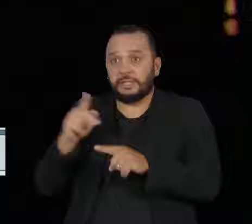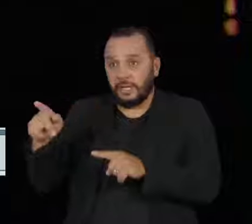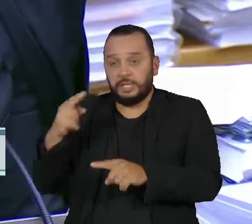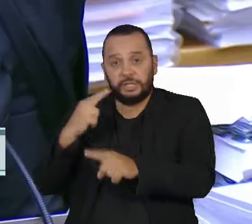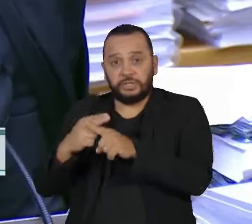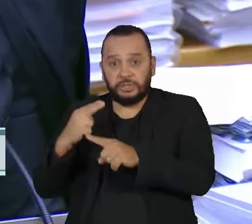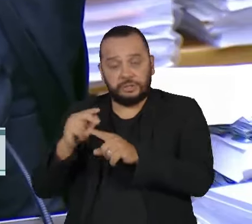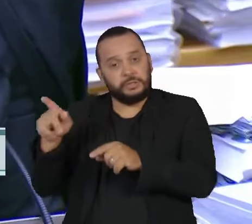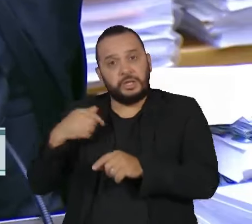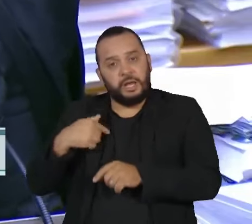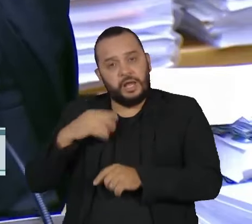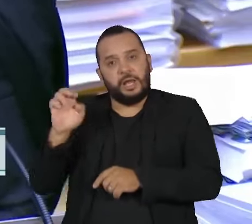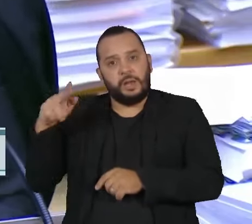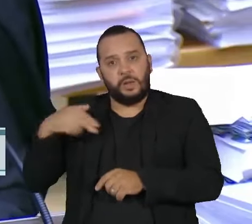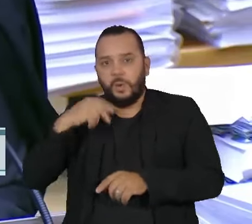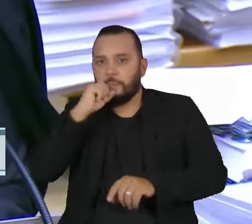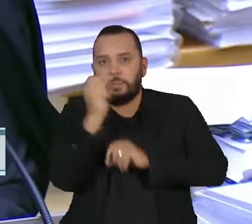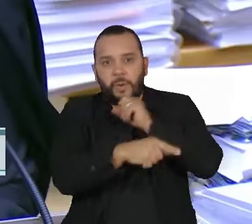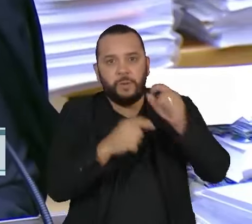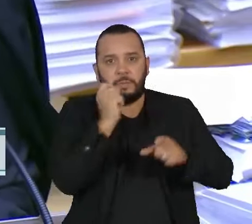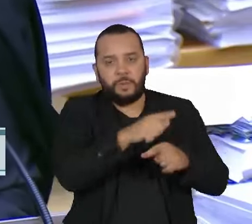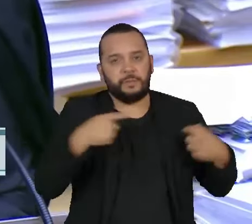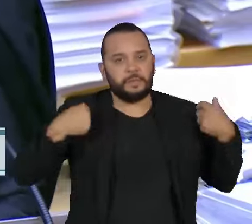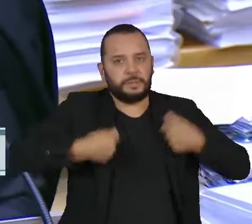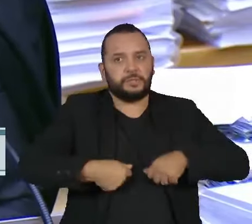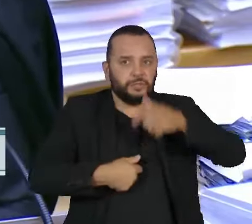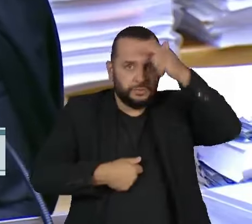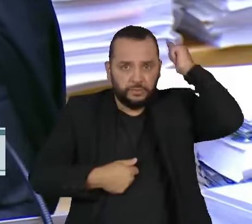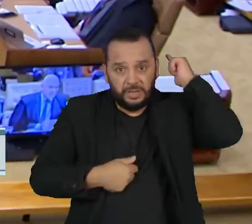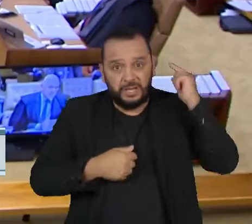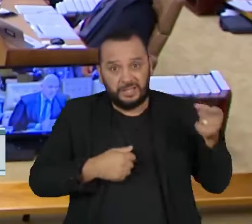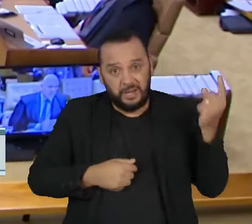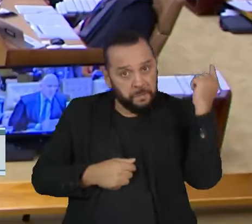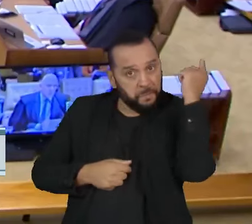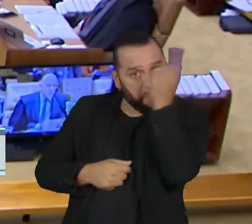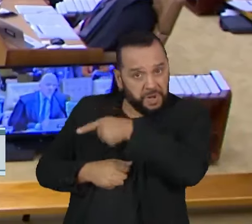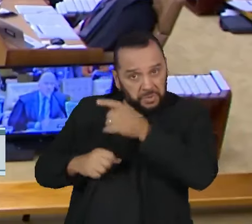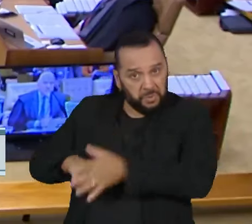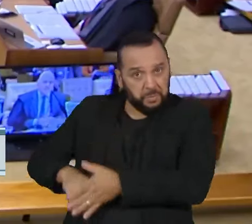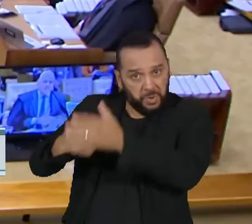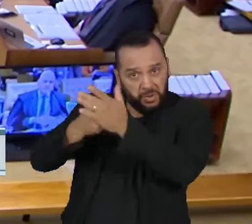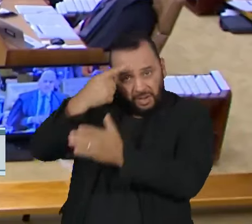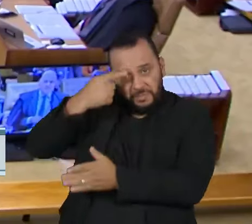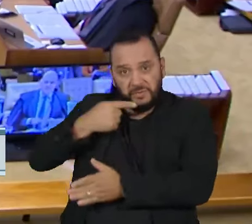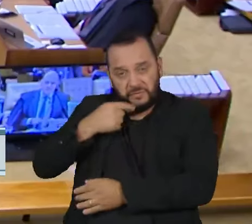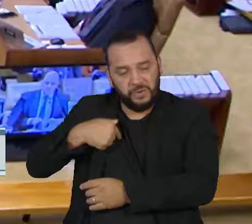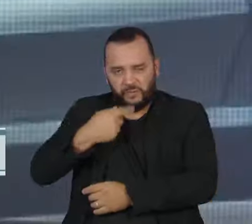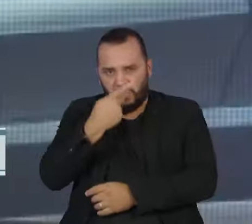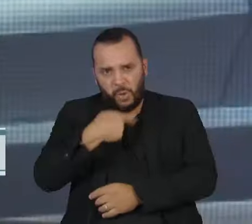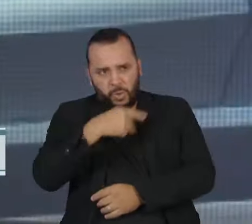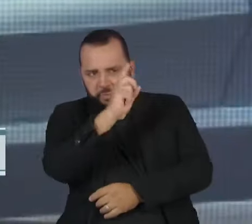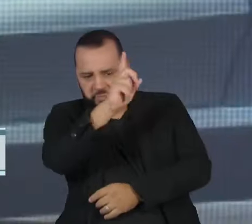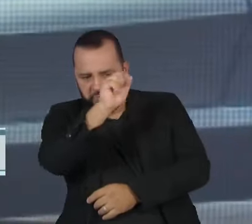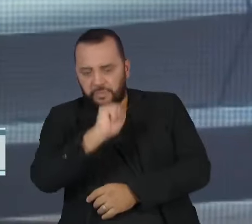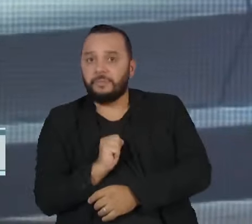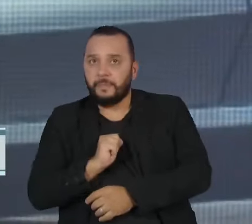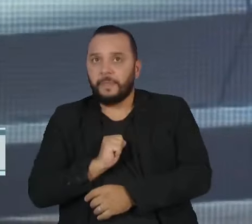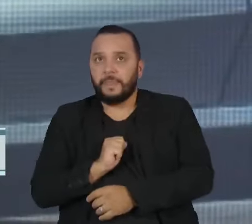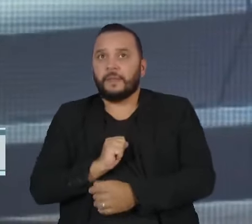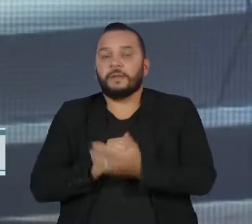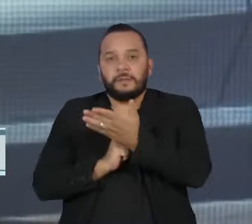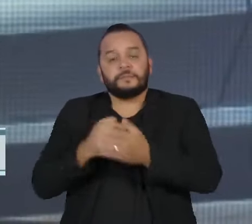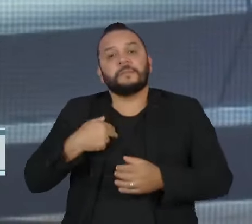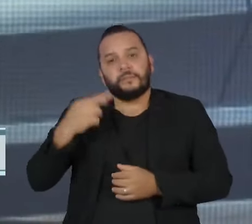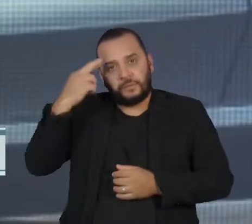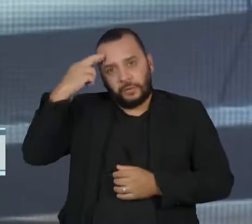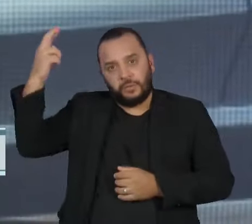publicamente o ministro Alexandre de Moraes e ameaçado descumprir determinação de manter bloqueadas contas na plataforma. Por isso, o empresário é alvo